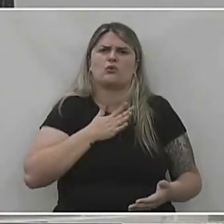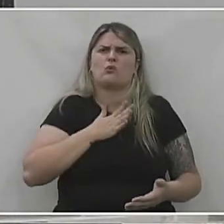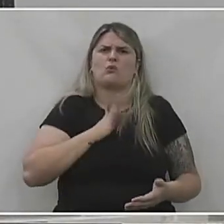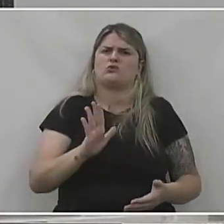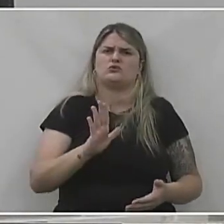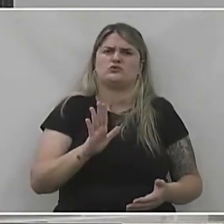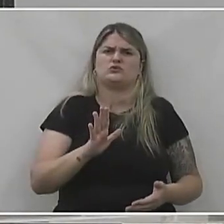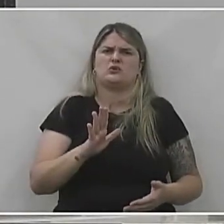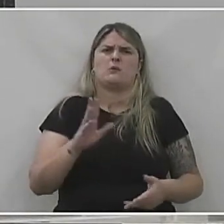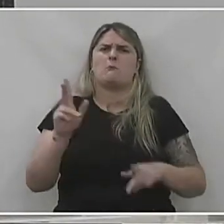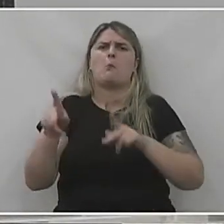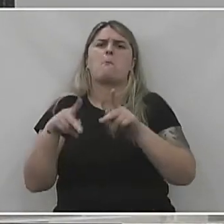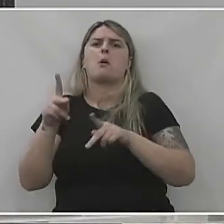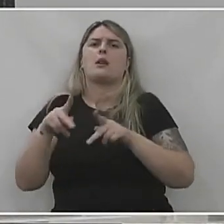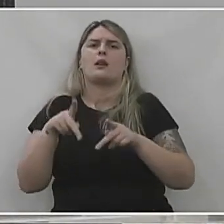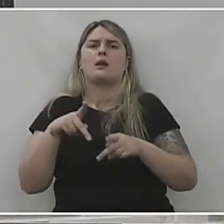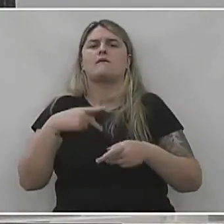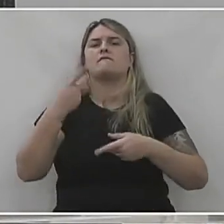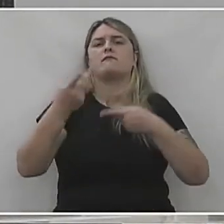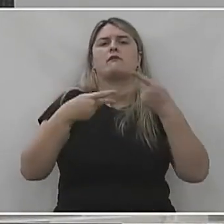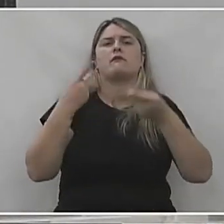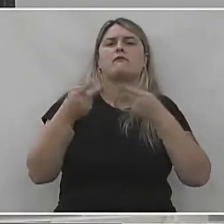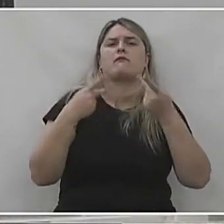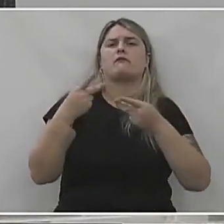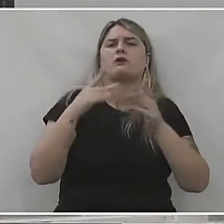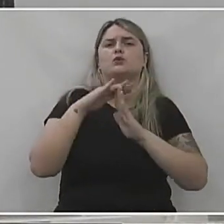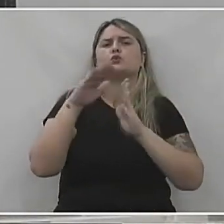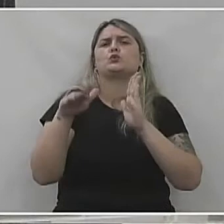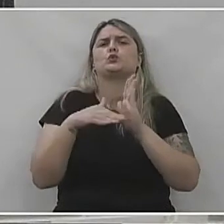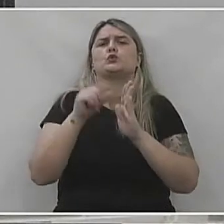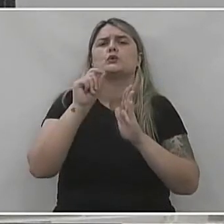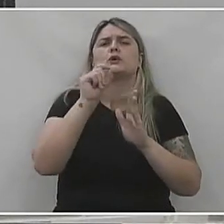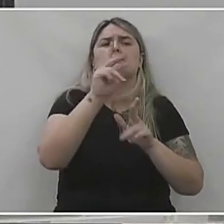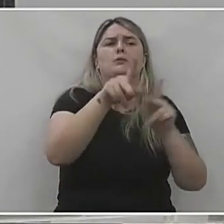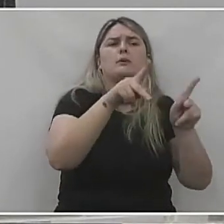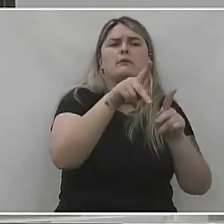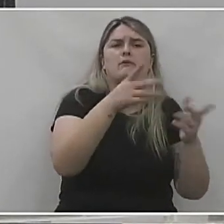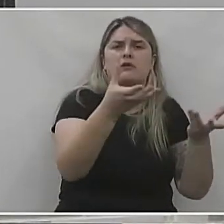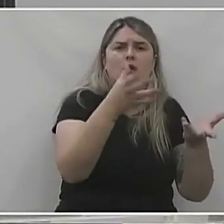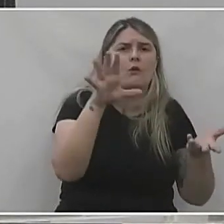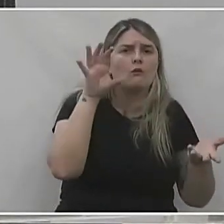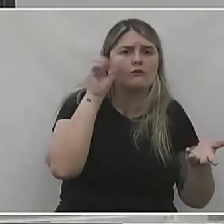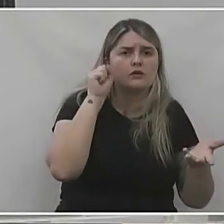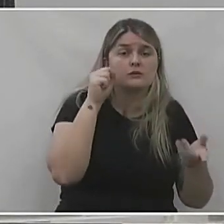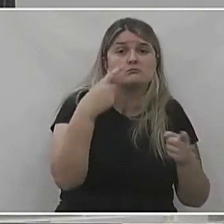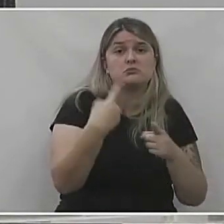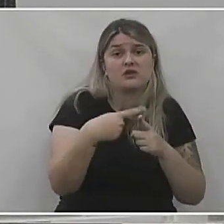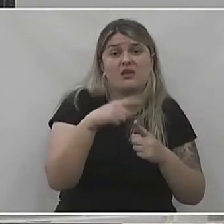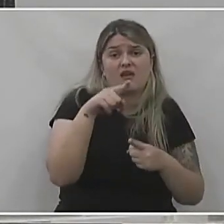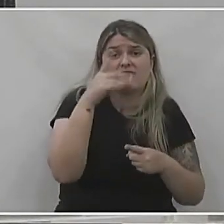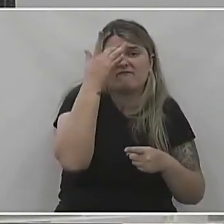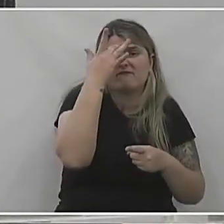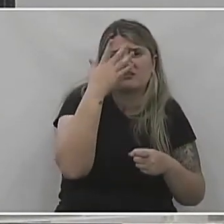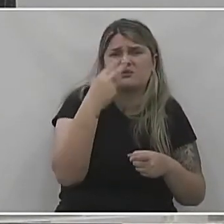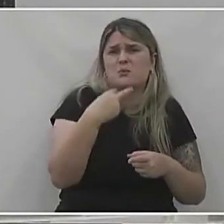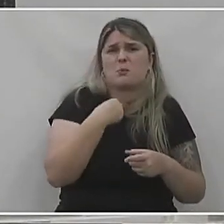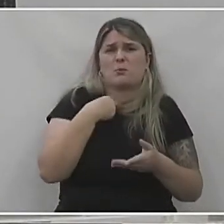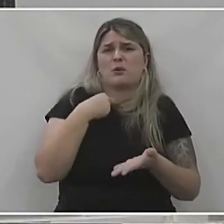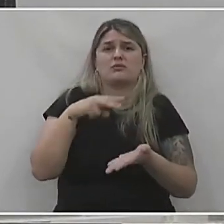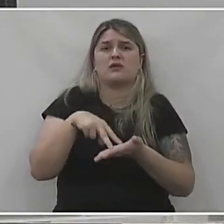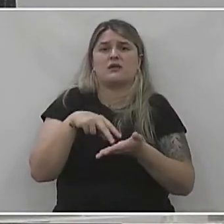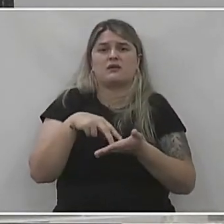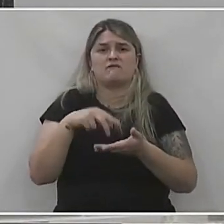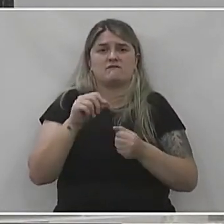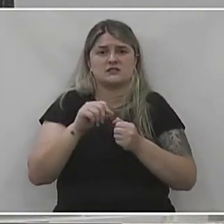só não gosto de ser populista de falar tudo que a população quer escutar porque aqui a gente não pode fazer